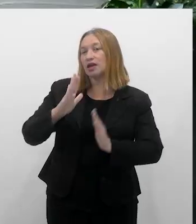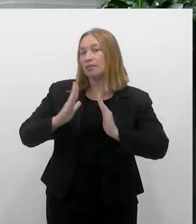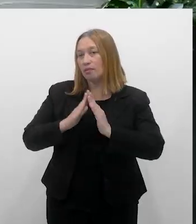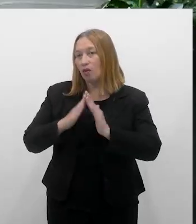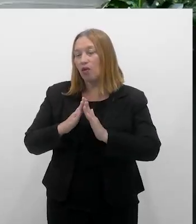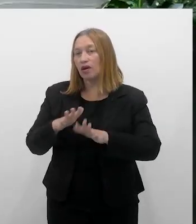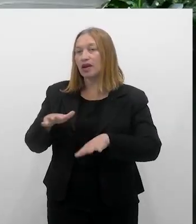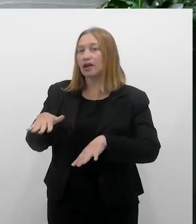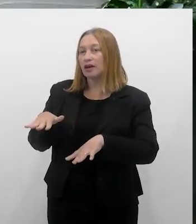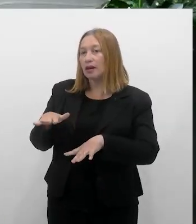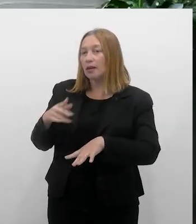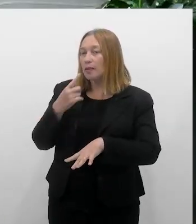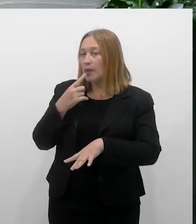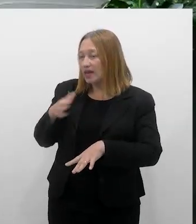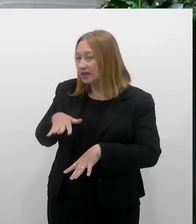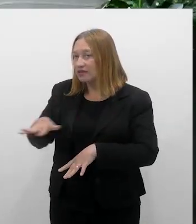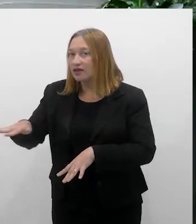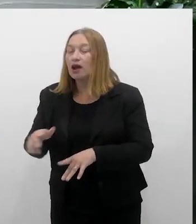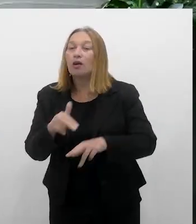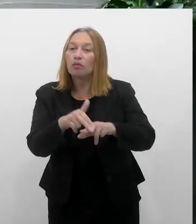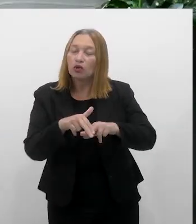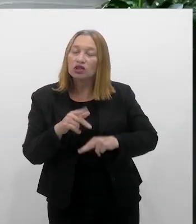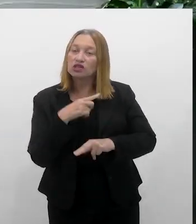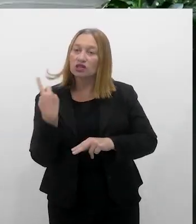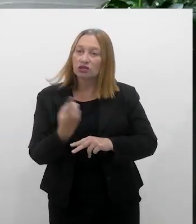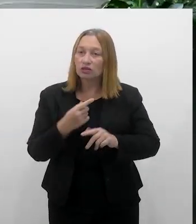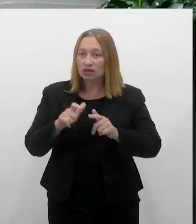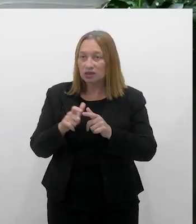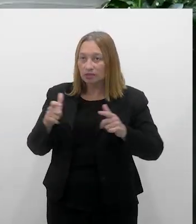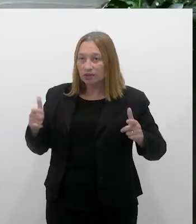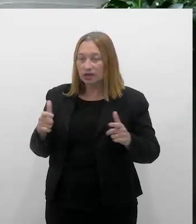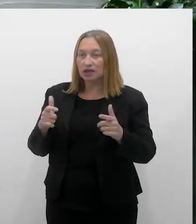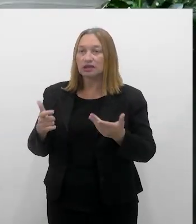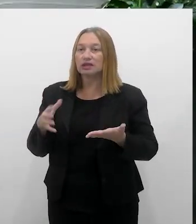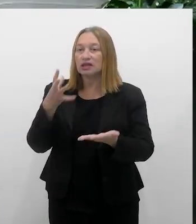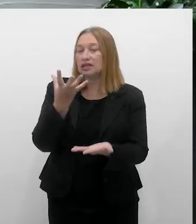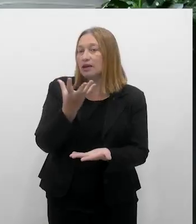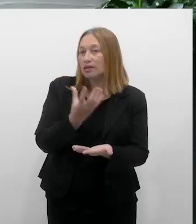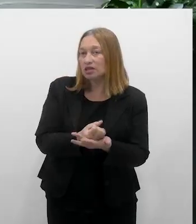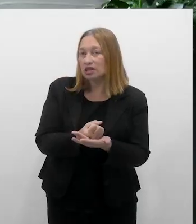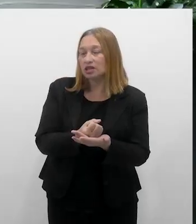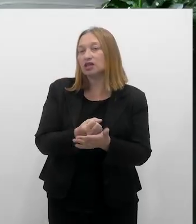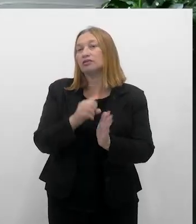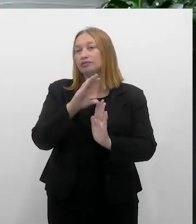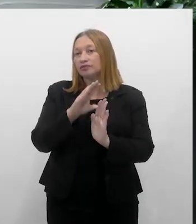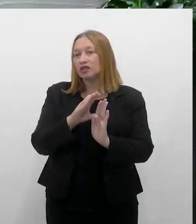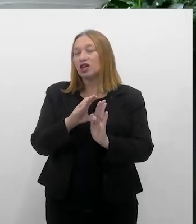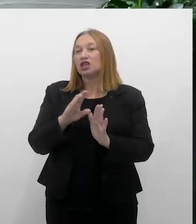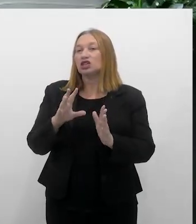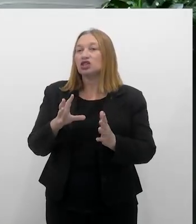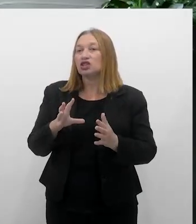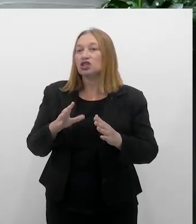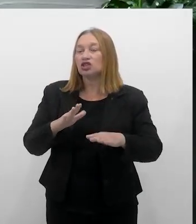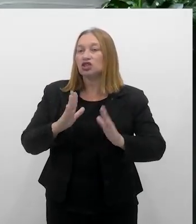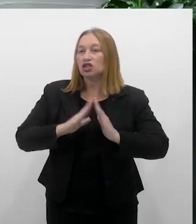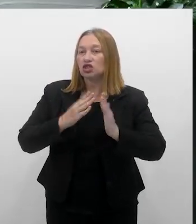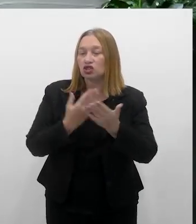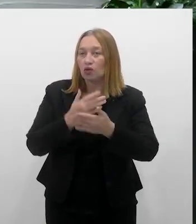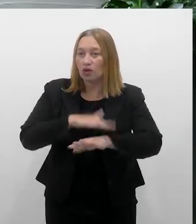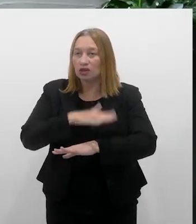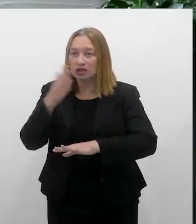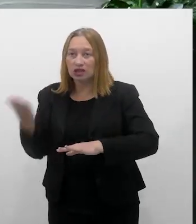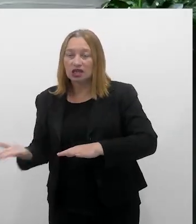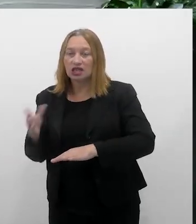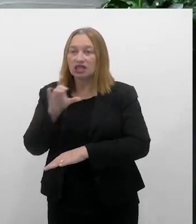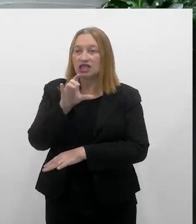áreas periféricas, em áreas mais conturbadas. E por isso, Rogéria, que nós ampliamos essas matrículas de escolas de educação integral, que são